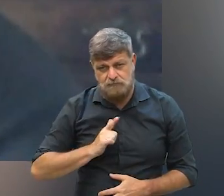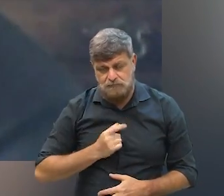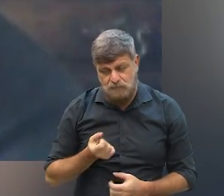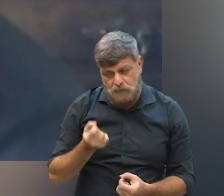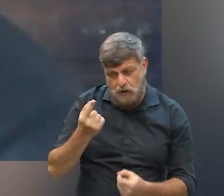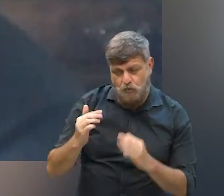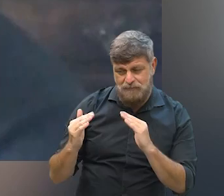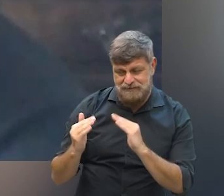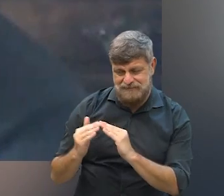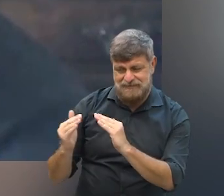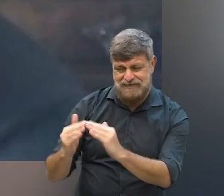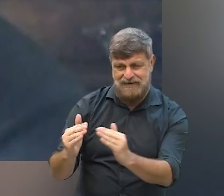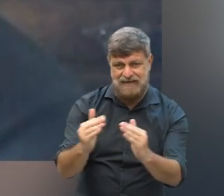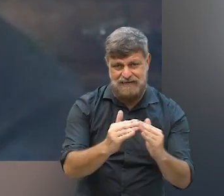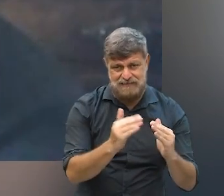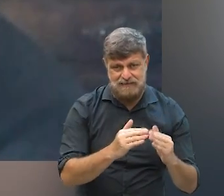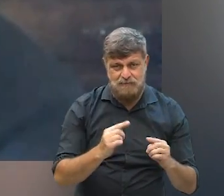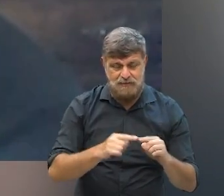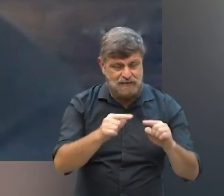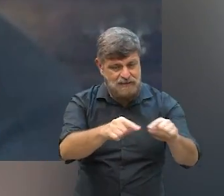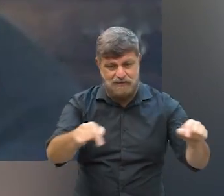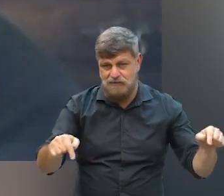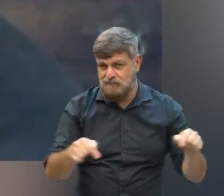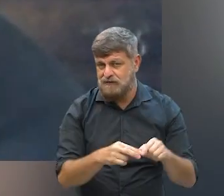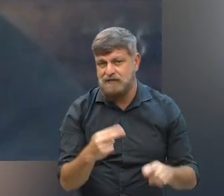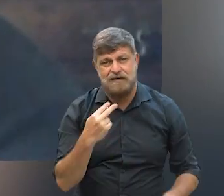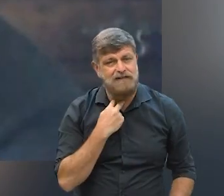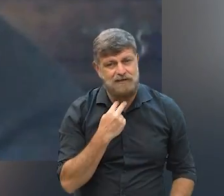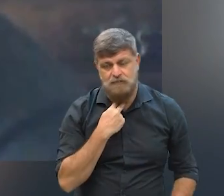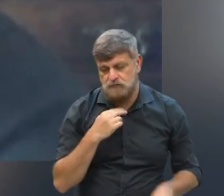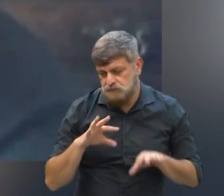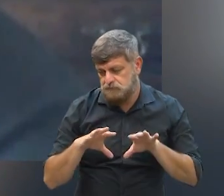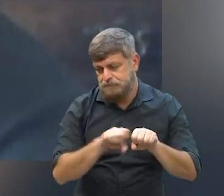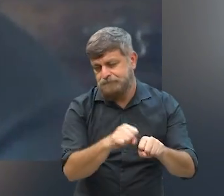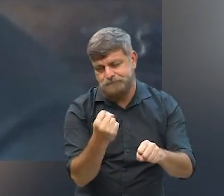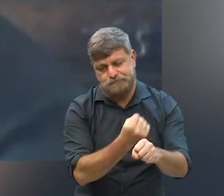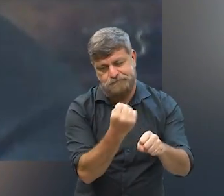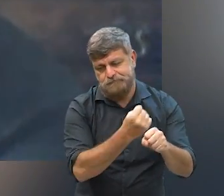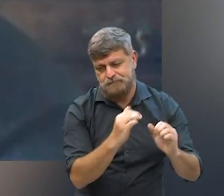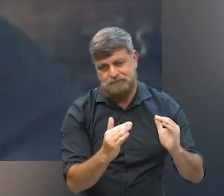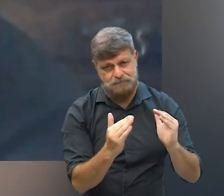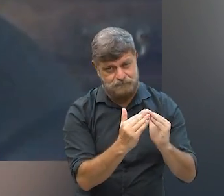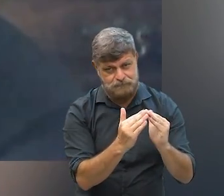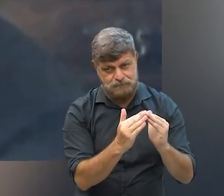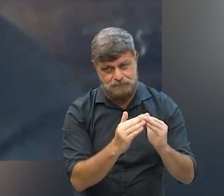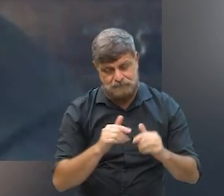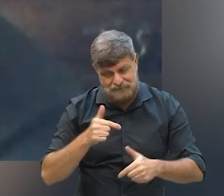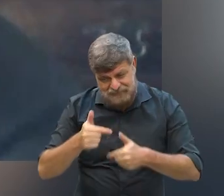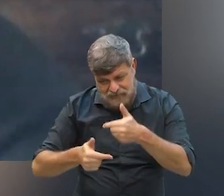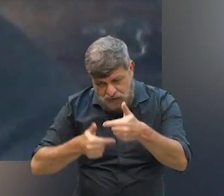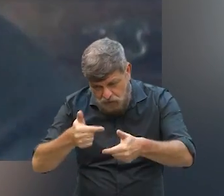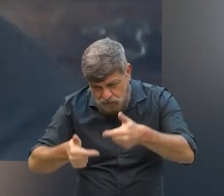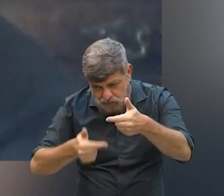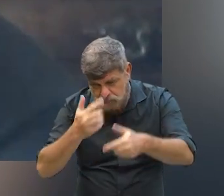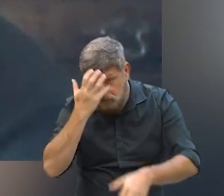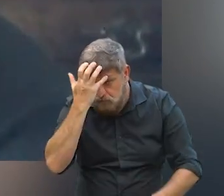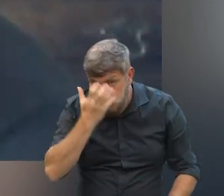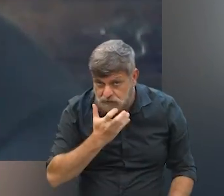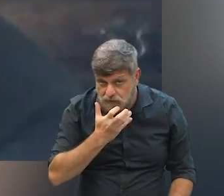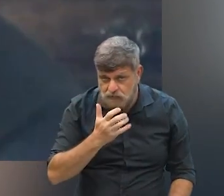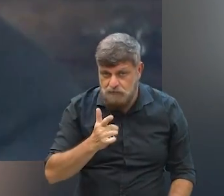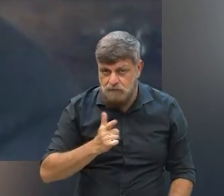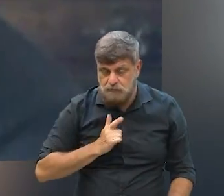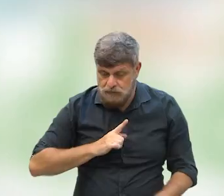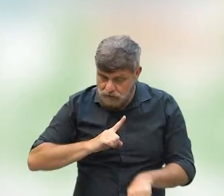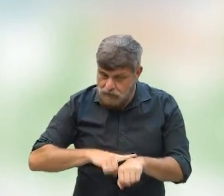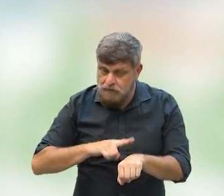algumas moradias, porque estão em terrenos indevidos, não é? Mas isso é trabalho sério para ser feito com